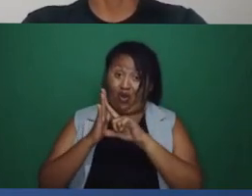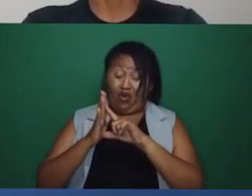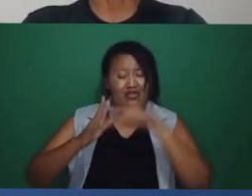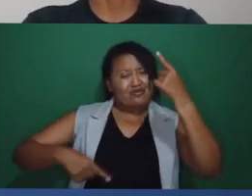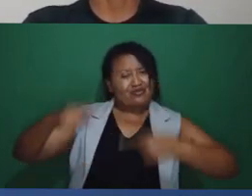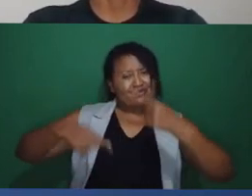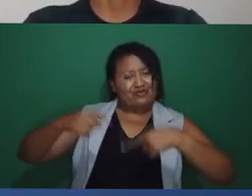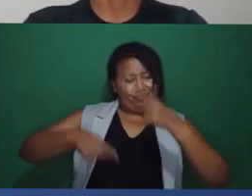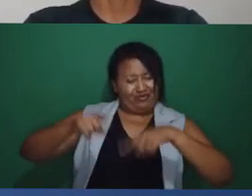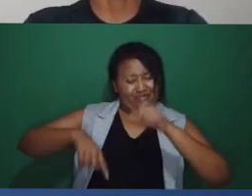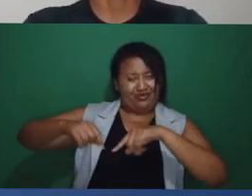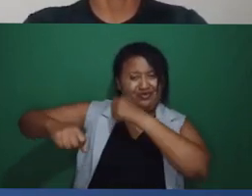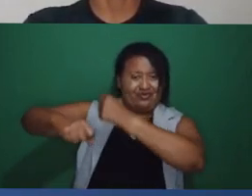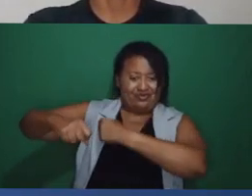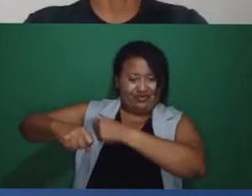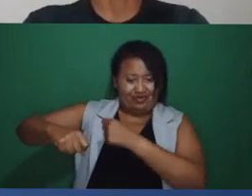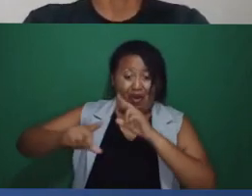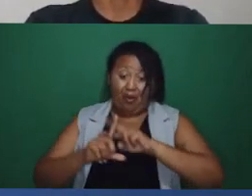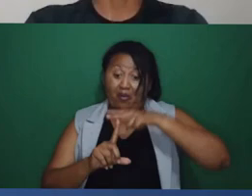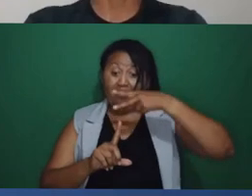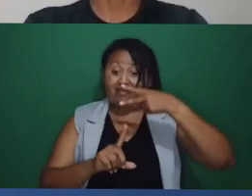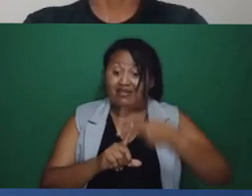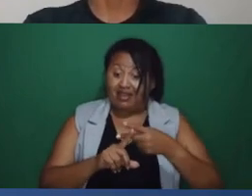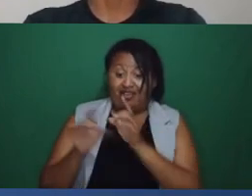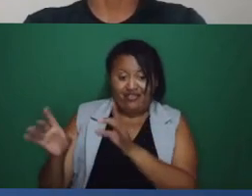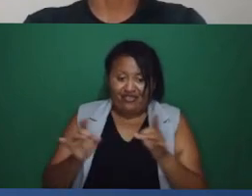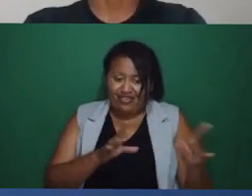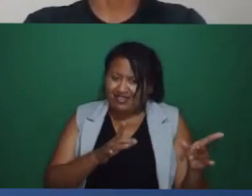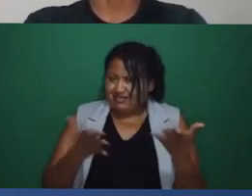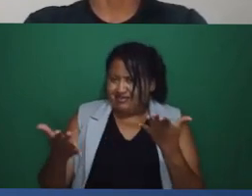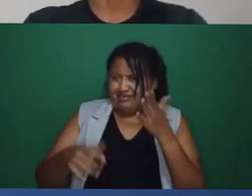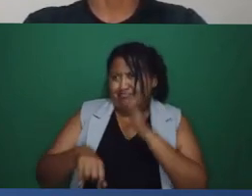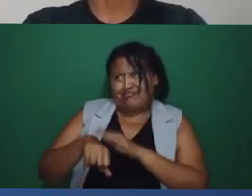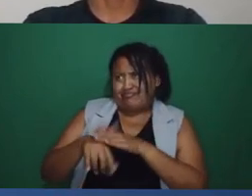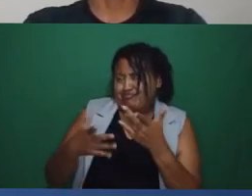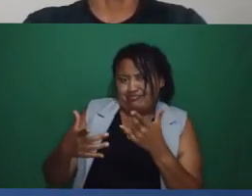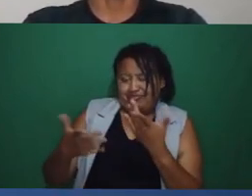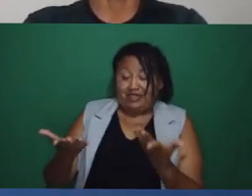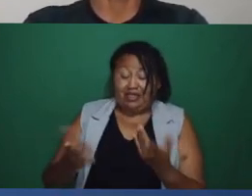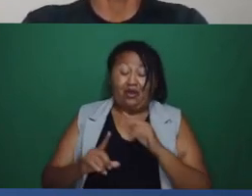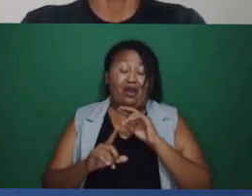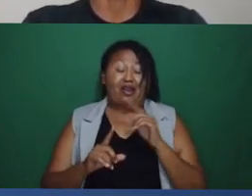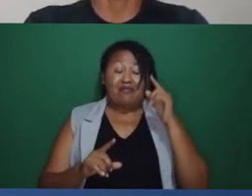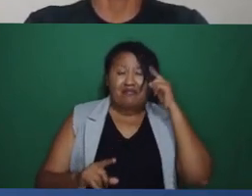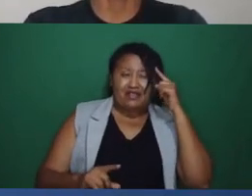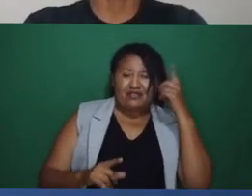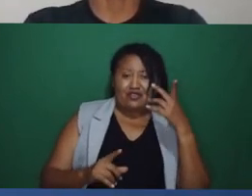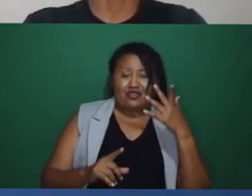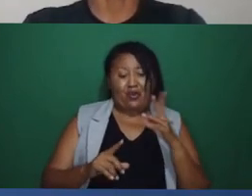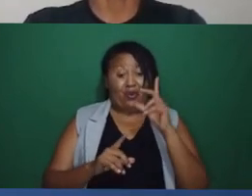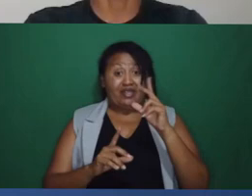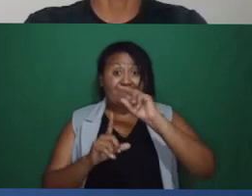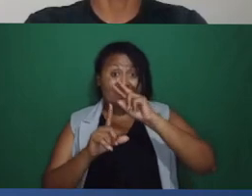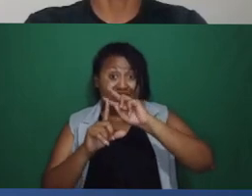para aumentar as vendas de um determinado produto o proprietário resolveu diminuir o preço em 15%. após dois meses